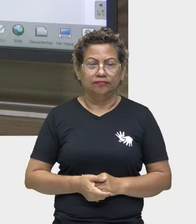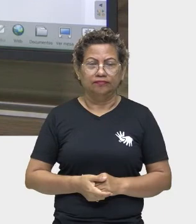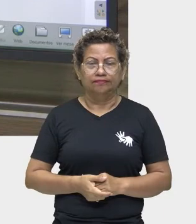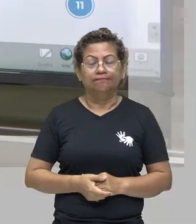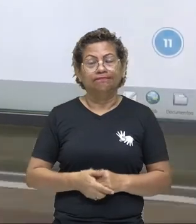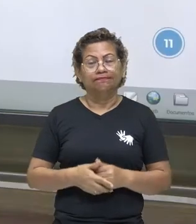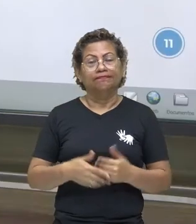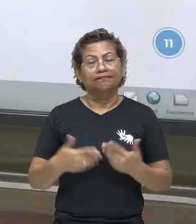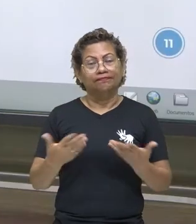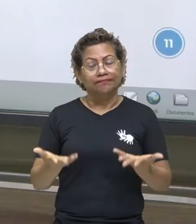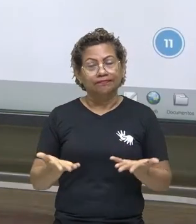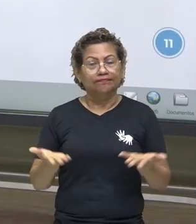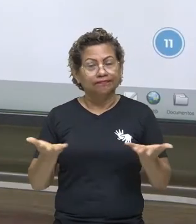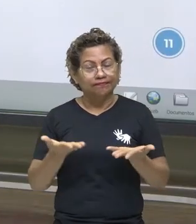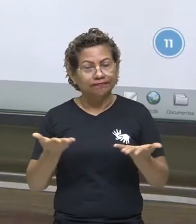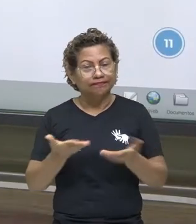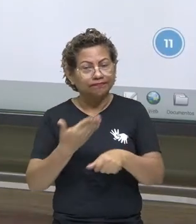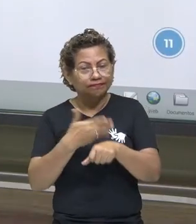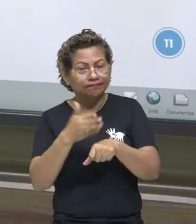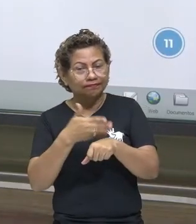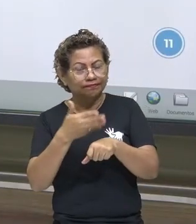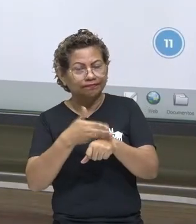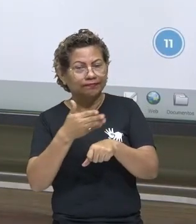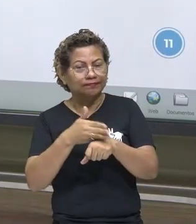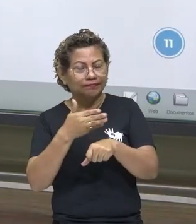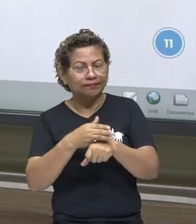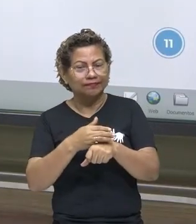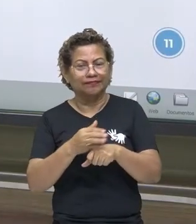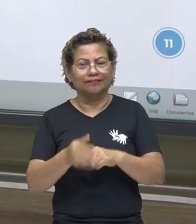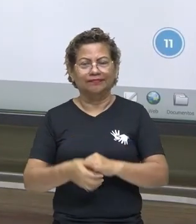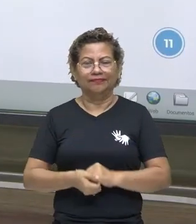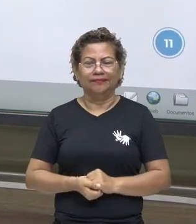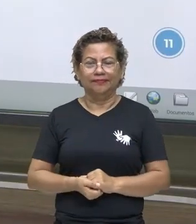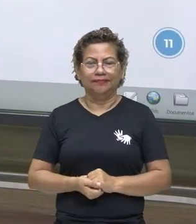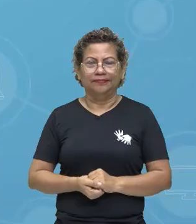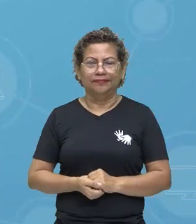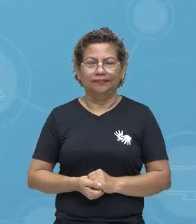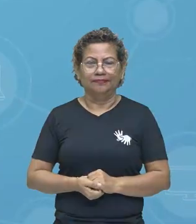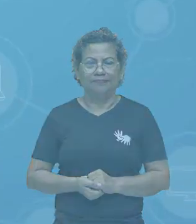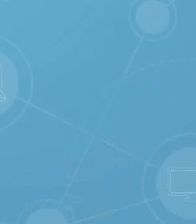Muito bem, agora chegou a hora da nossa dinâmica local interativa.